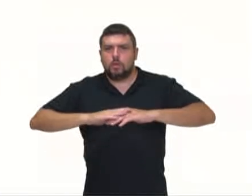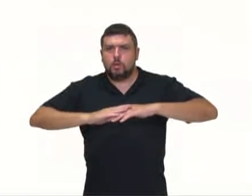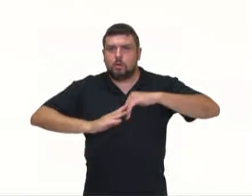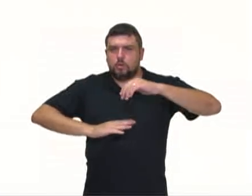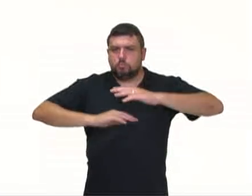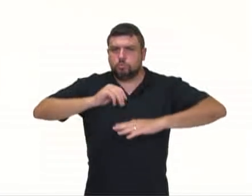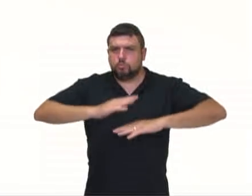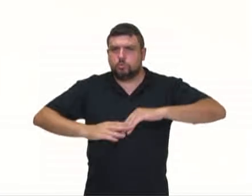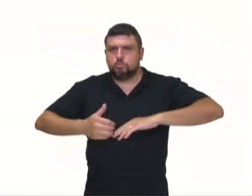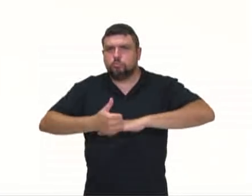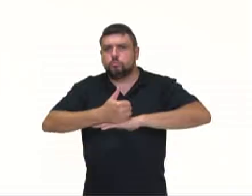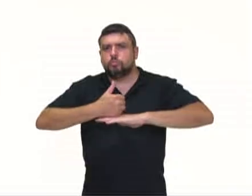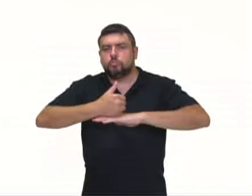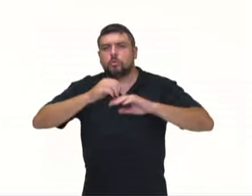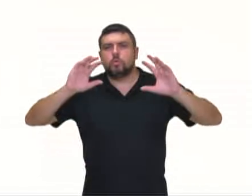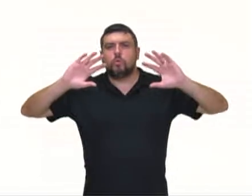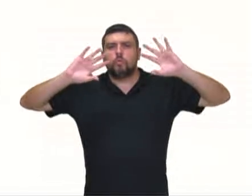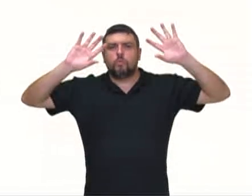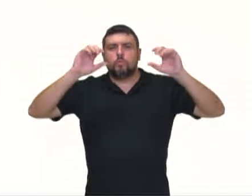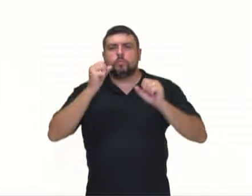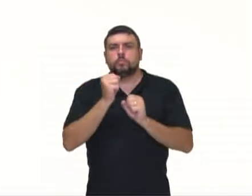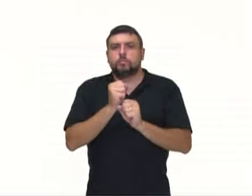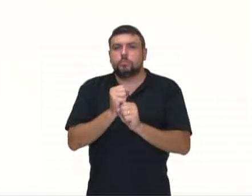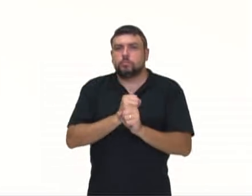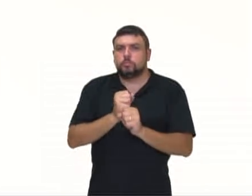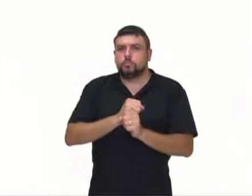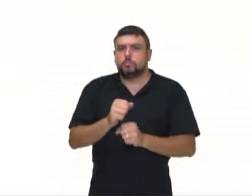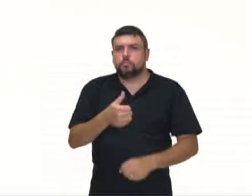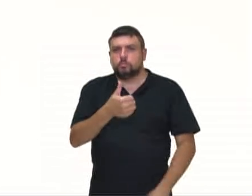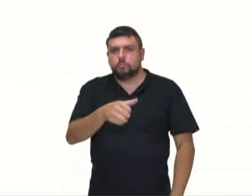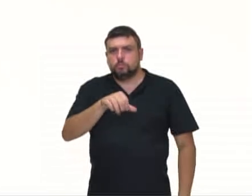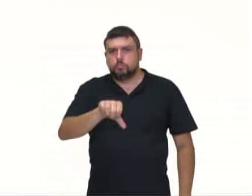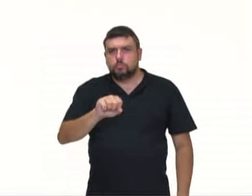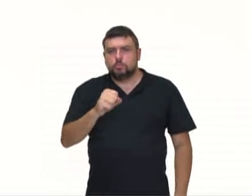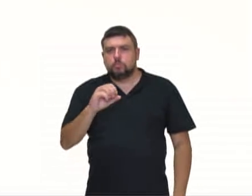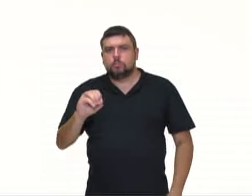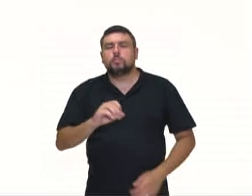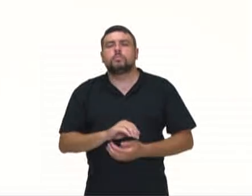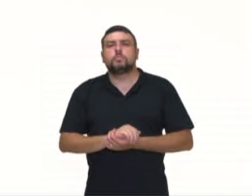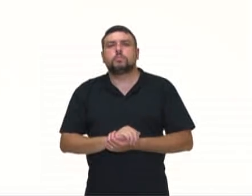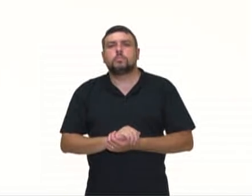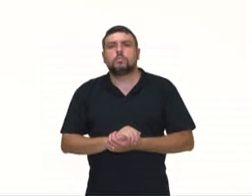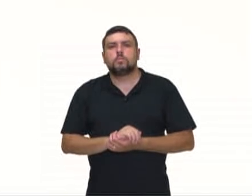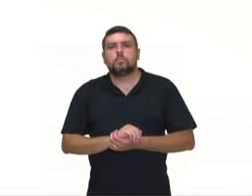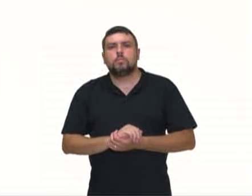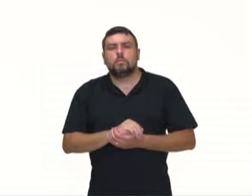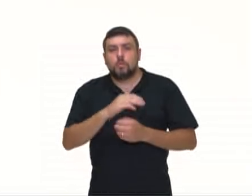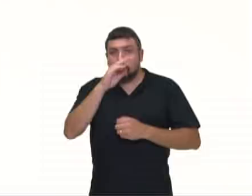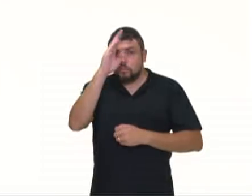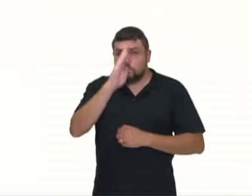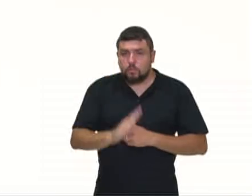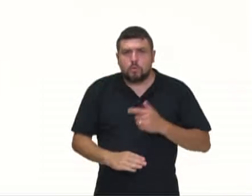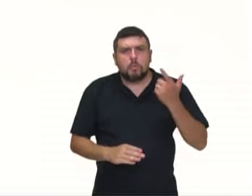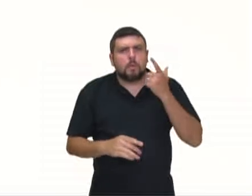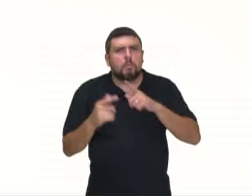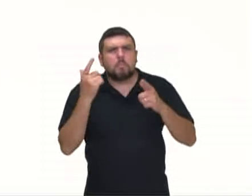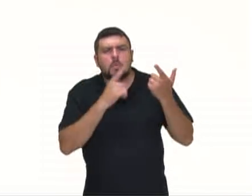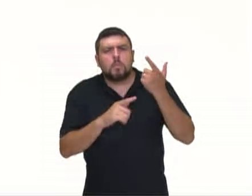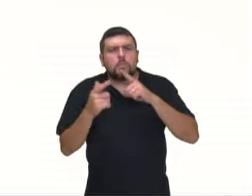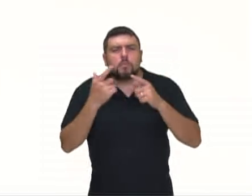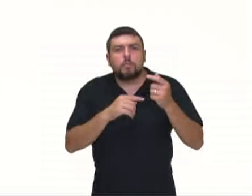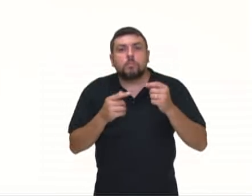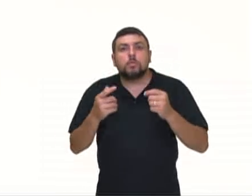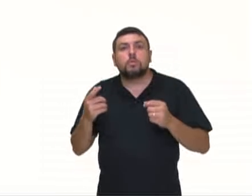década de 80, ou seja, a partir dessas conquistas, o vôlei se tornou cada vez um esporte profissional, com relações com a indústria